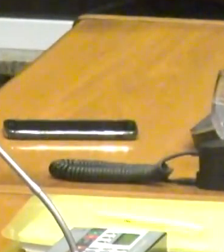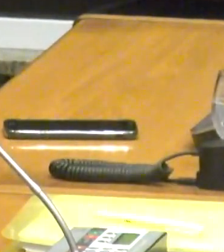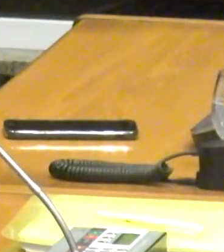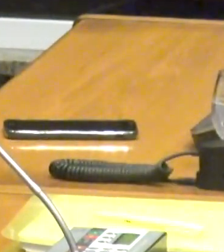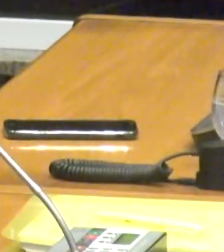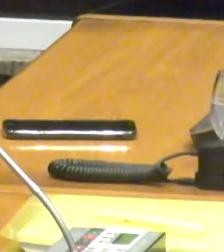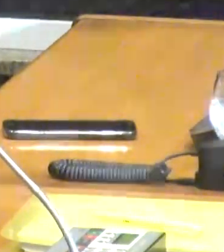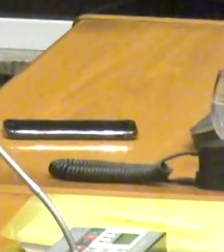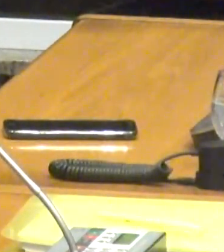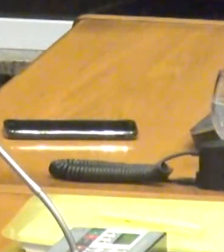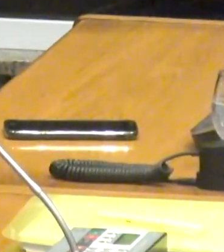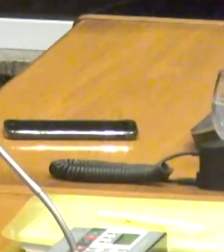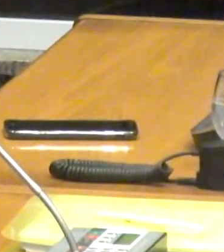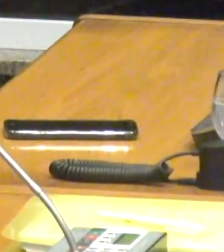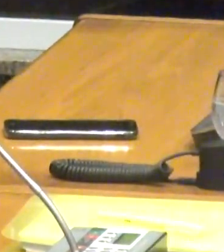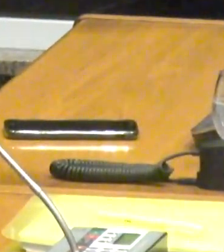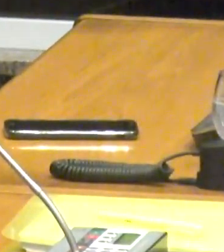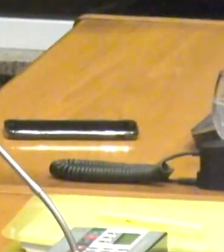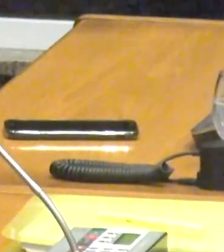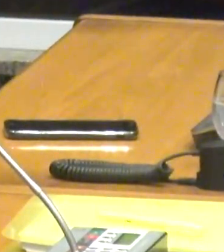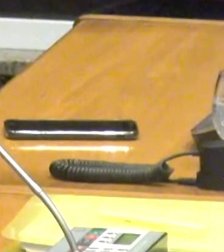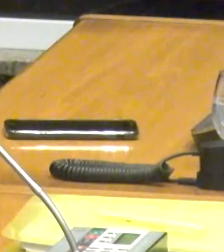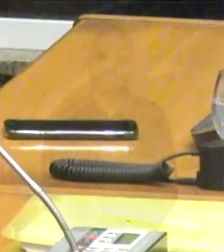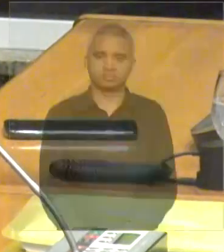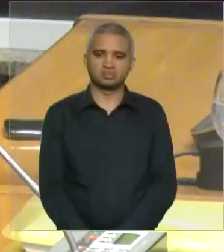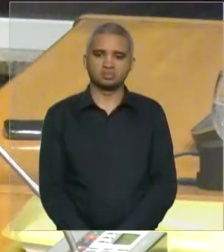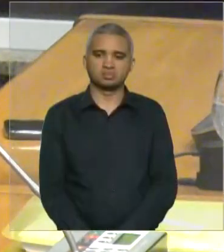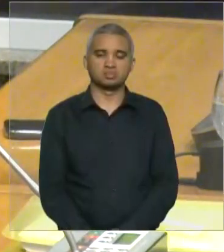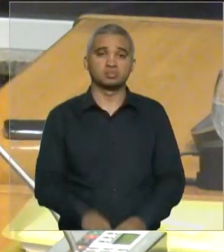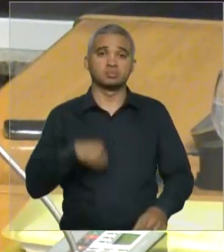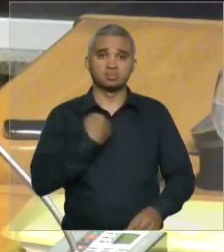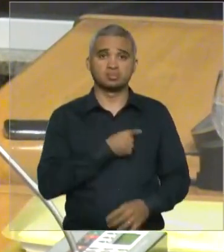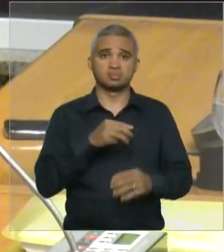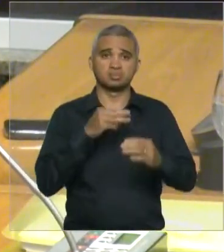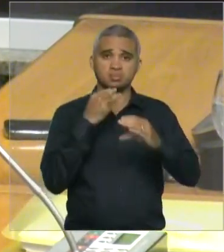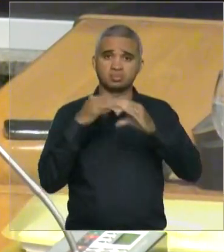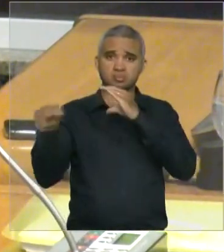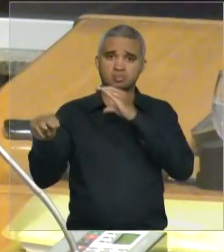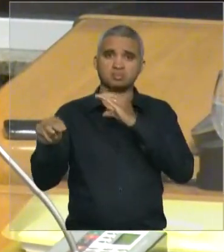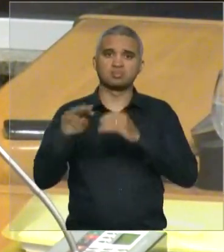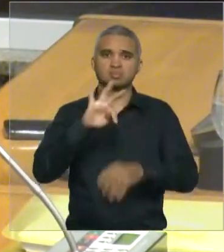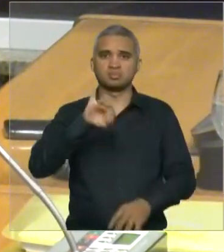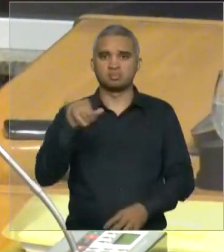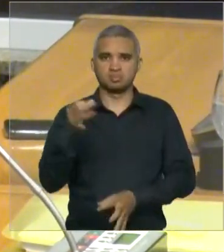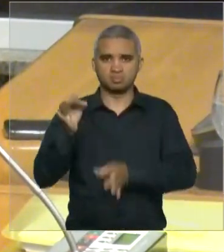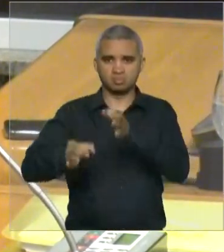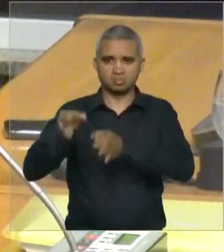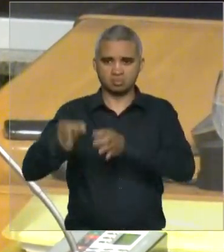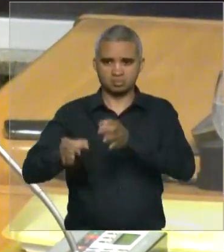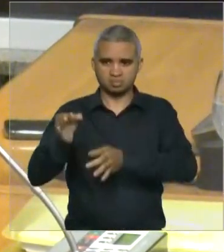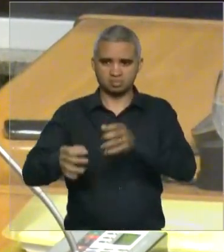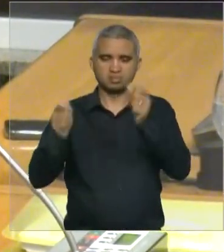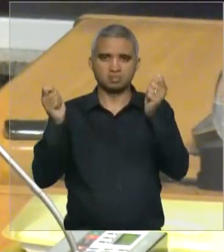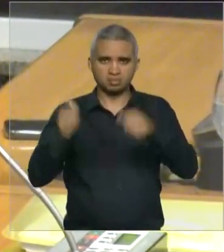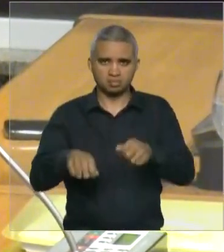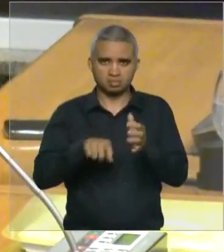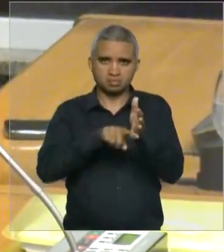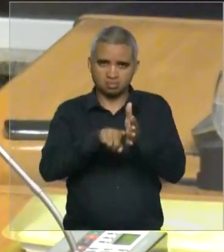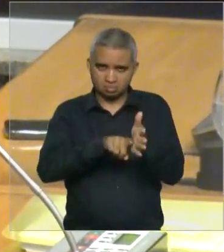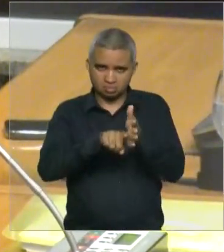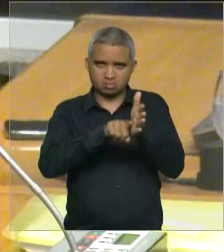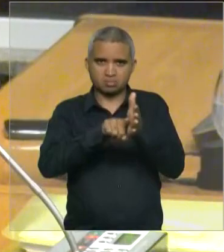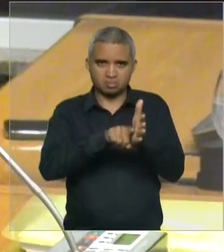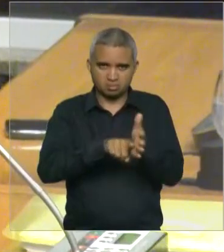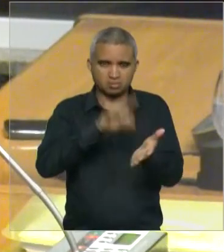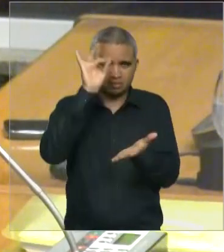de Justiça, para que o Conselho Nacional de Justiça possa apurar toda essa situação. E o que é mais importante em